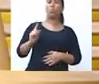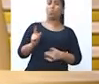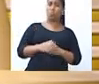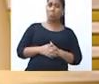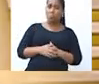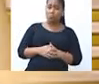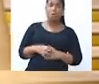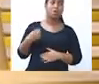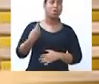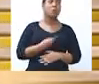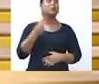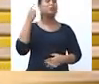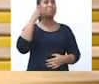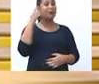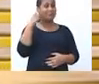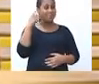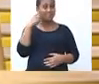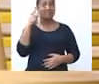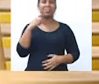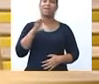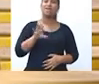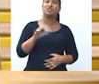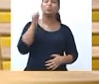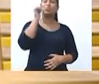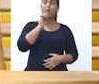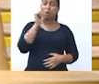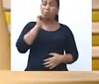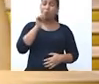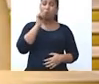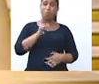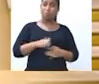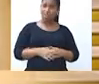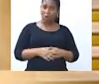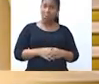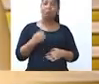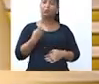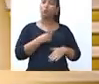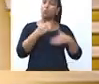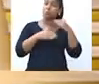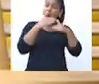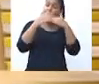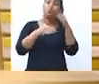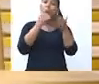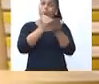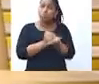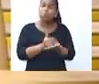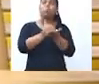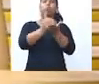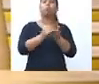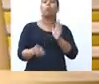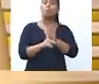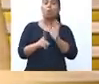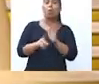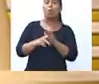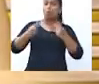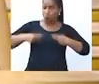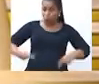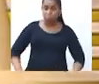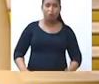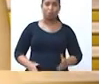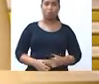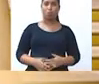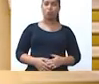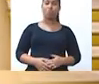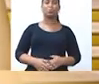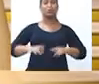Gênero é a gente pensar nessa condição da mulher que não tá, que a gente constrói a partir do que é biológico, que é